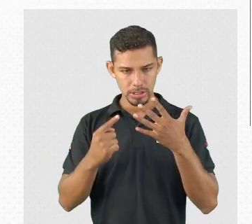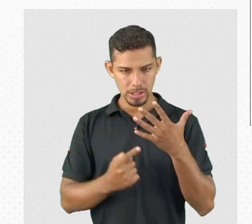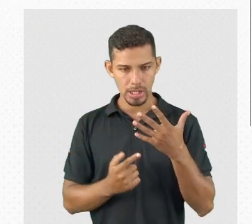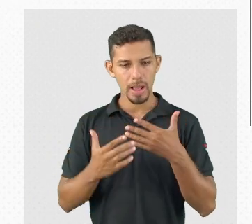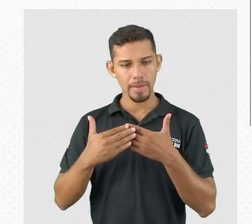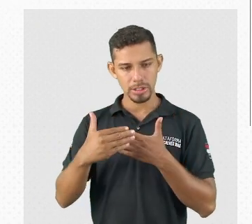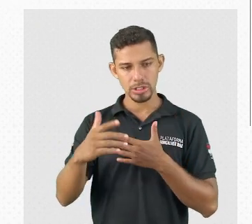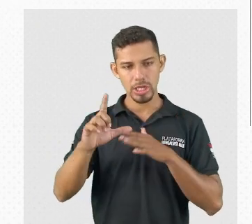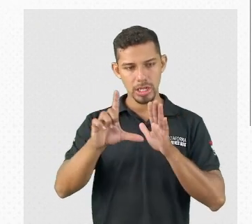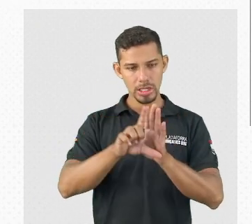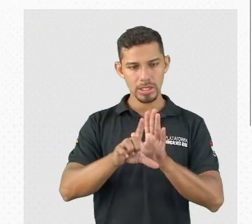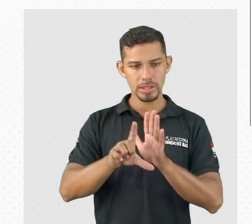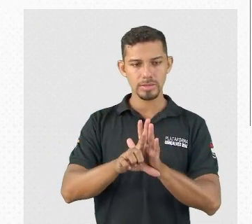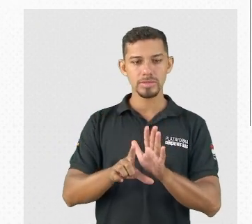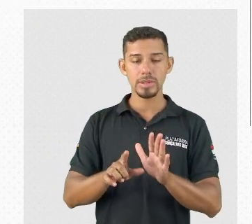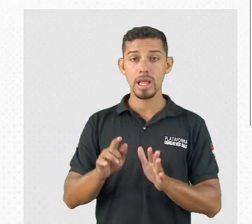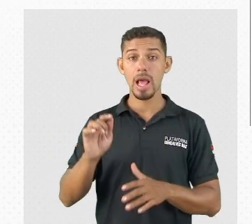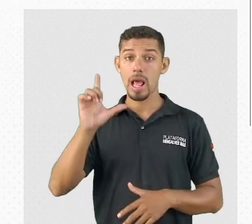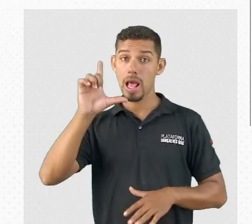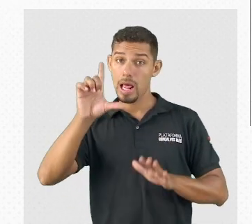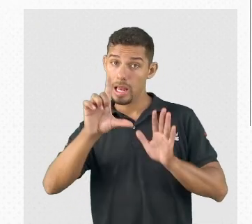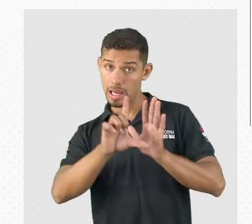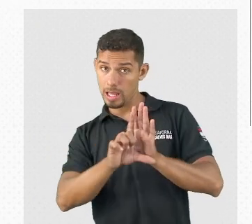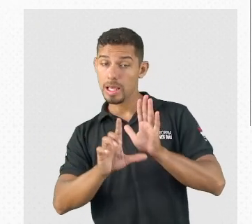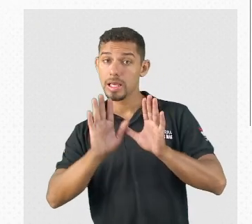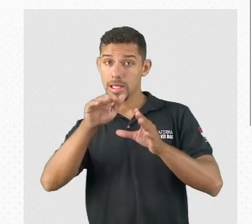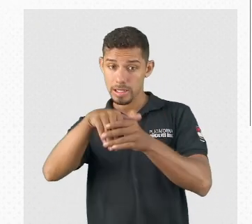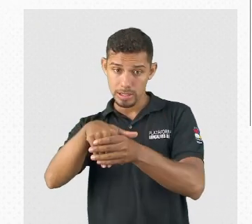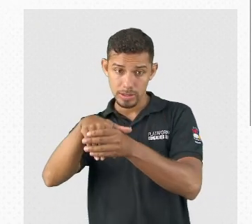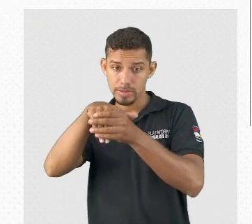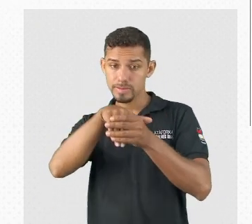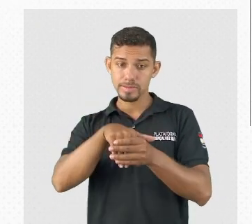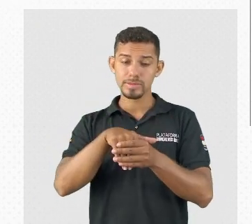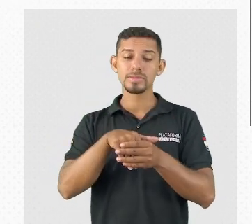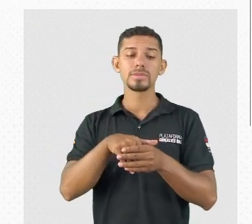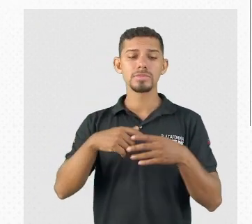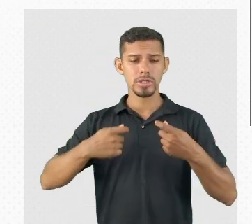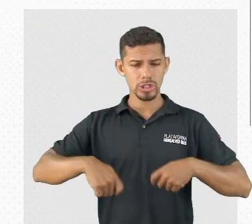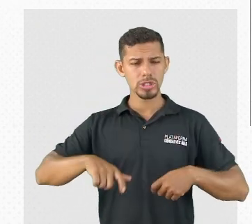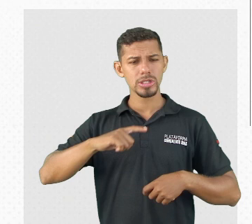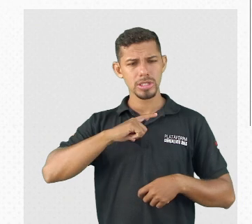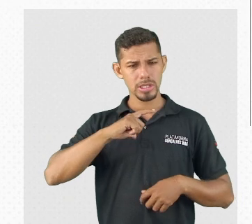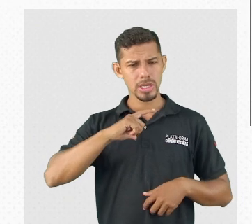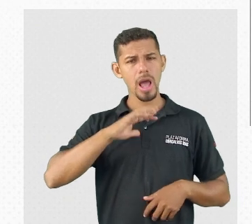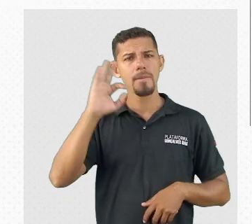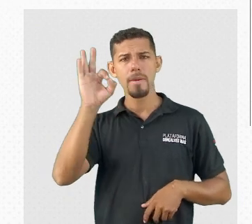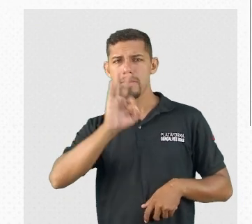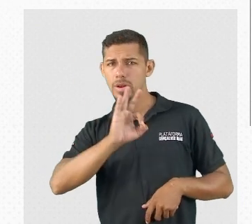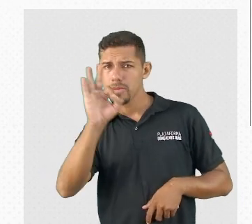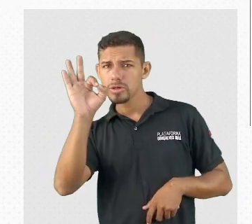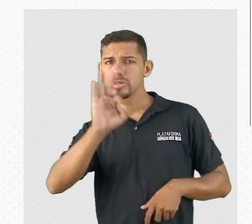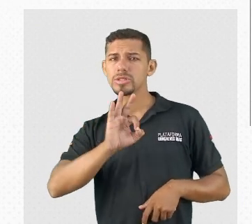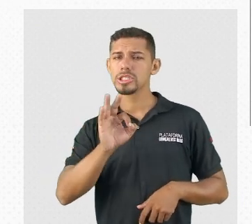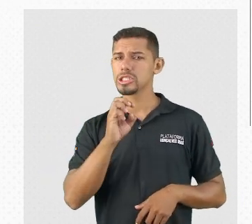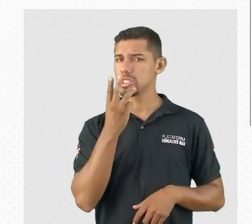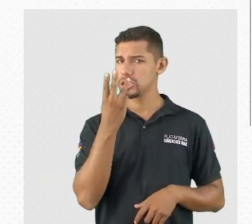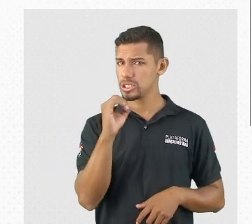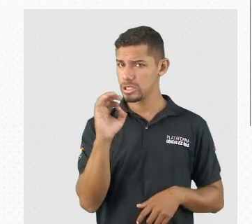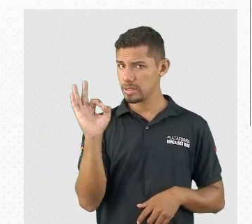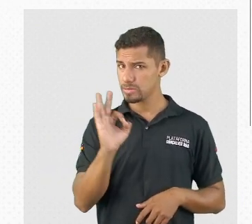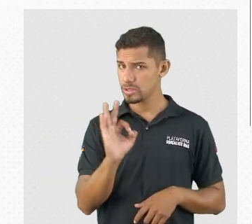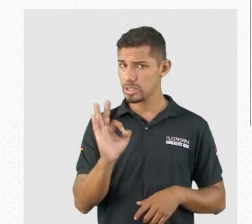da lei que diz o seguinte, a lei eleitoral, né, diz que tem que ter aí uma proporção de